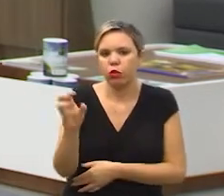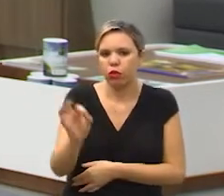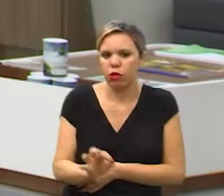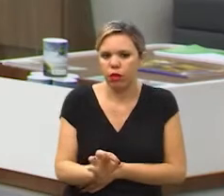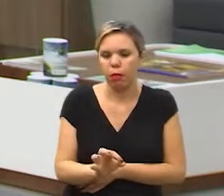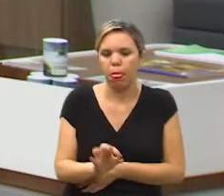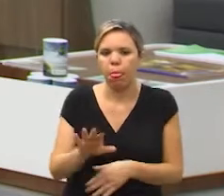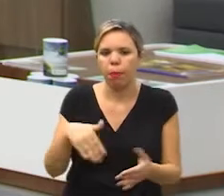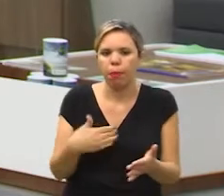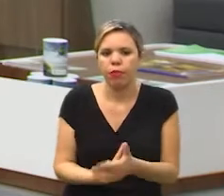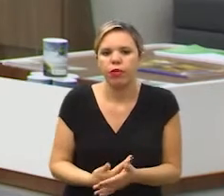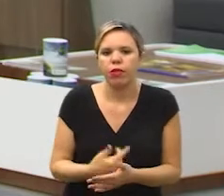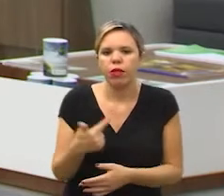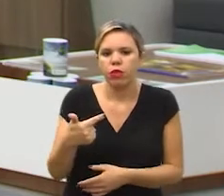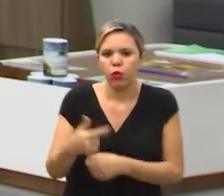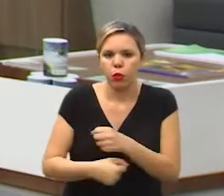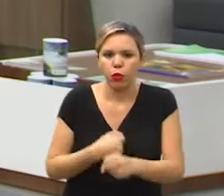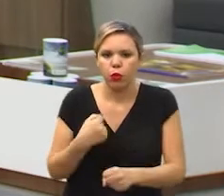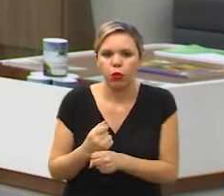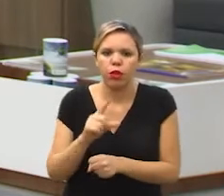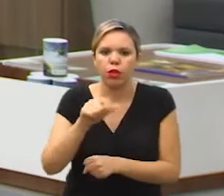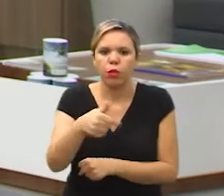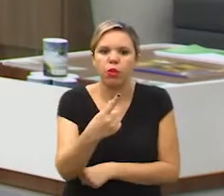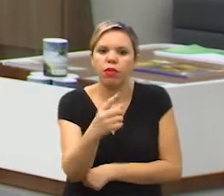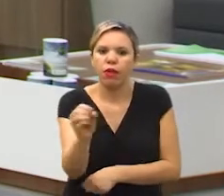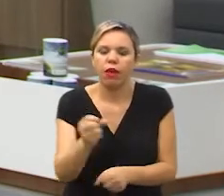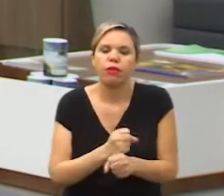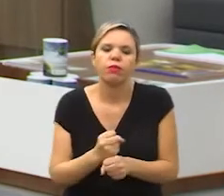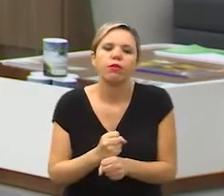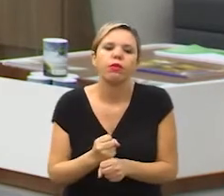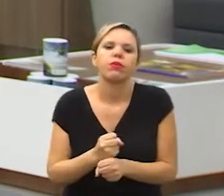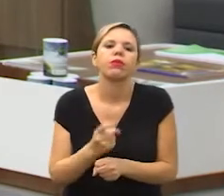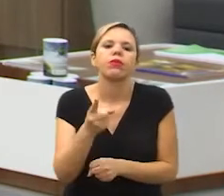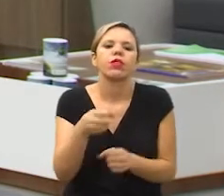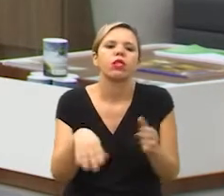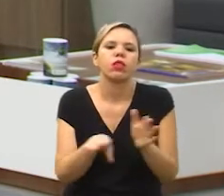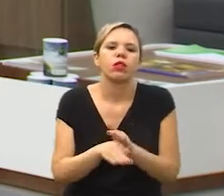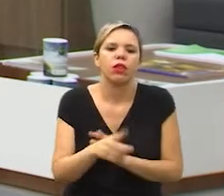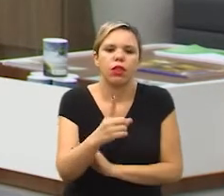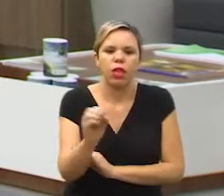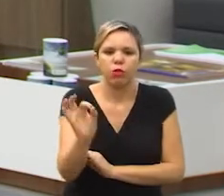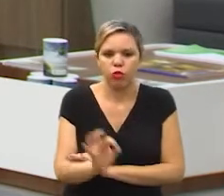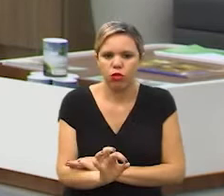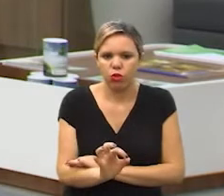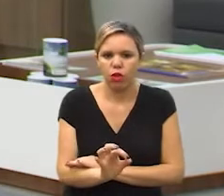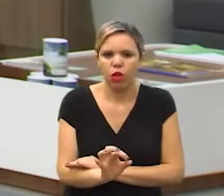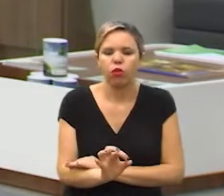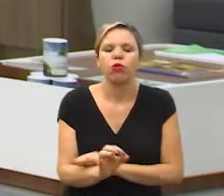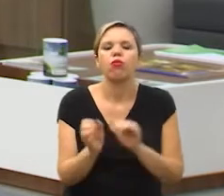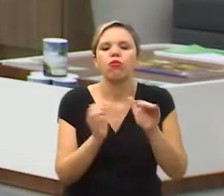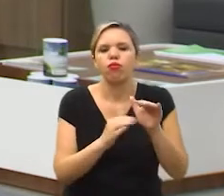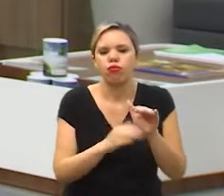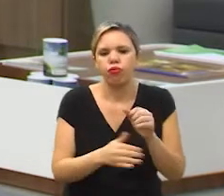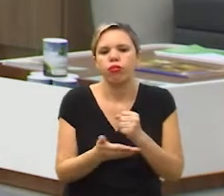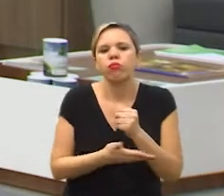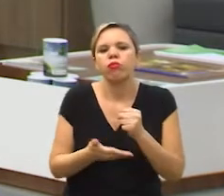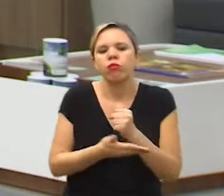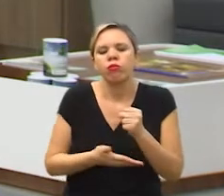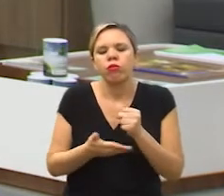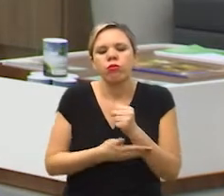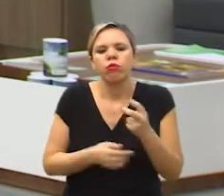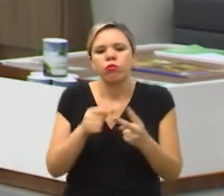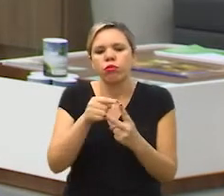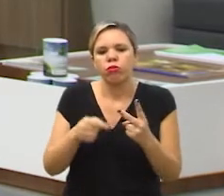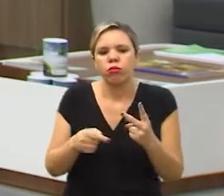35% até o segundo ano e depois de 10 anos você chega em 10% de tributação. Então, basicamente, essas